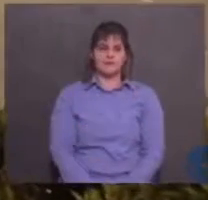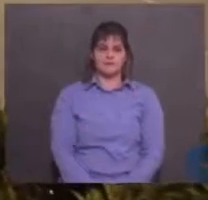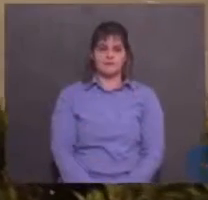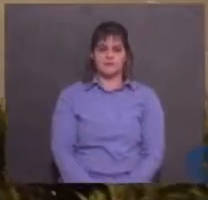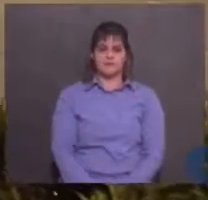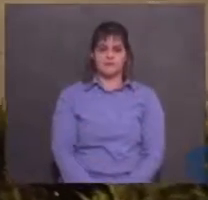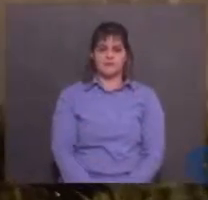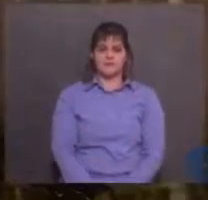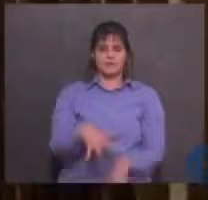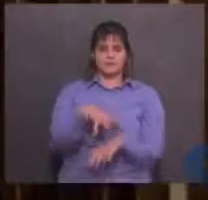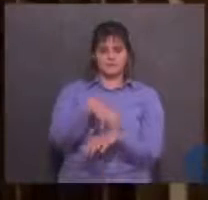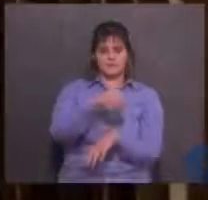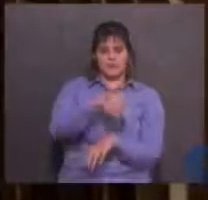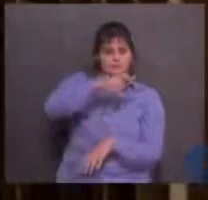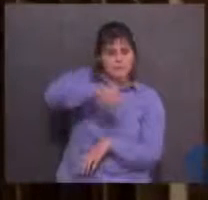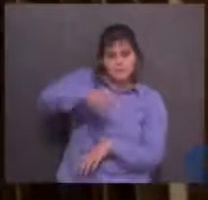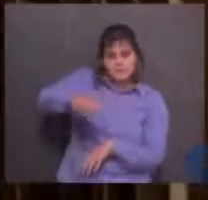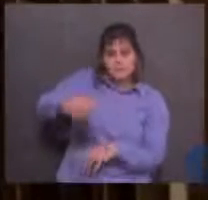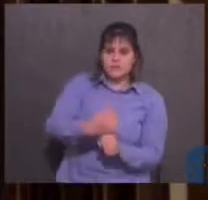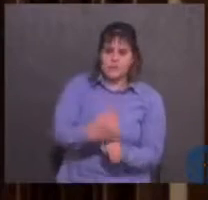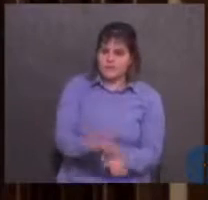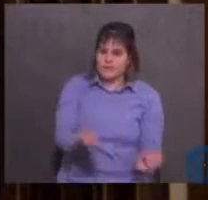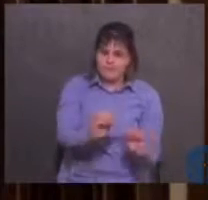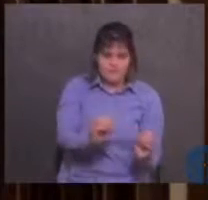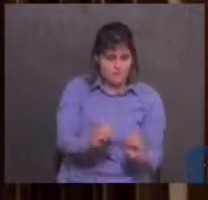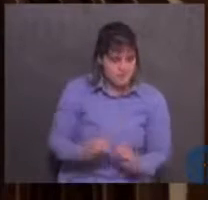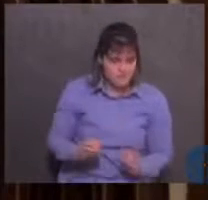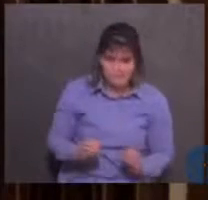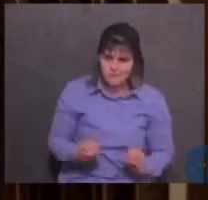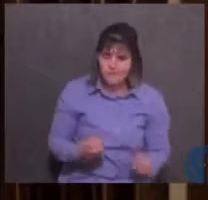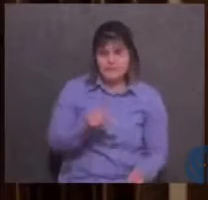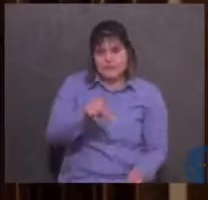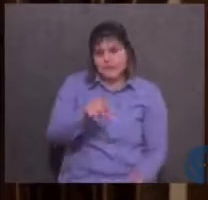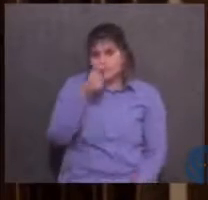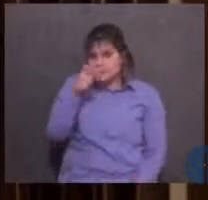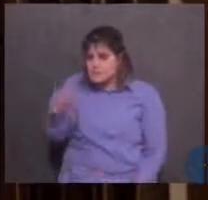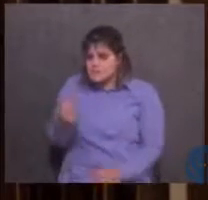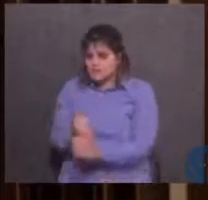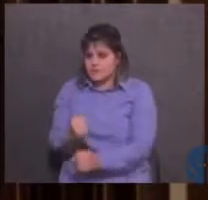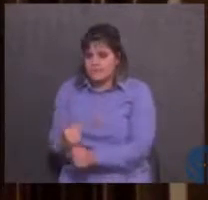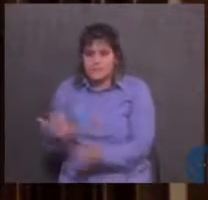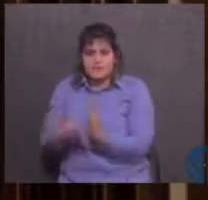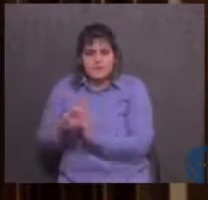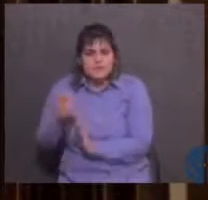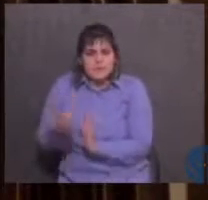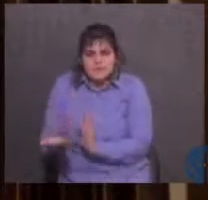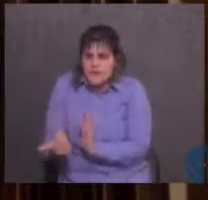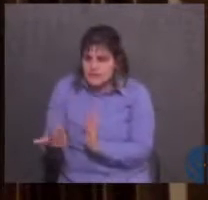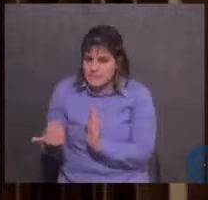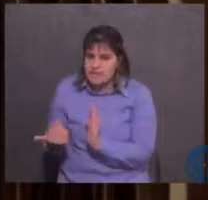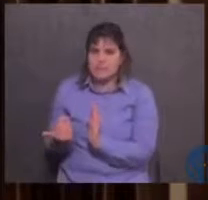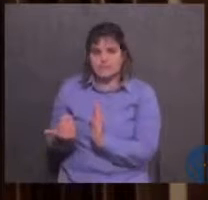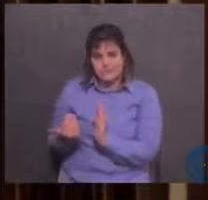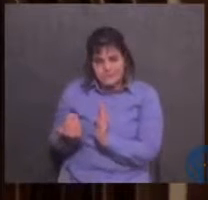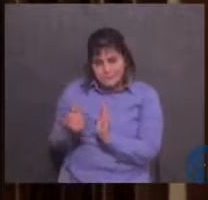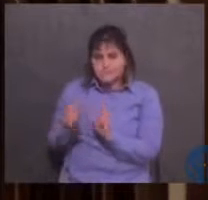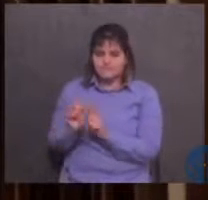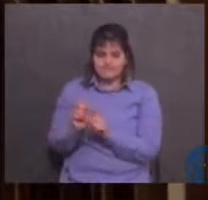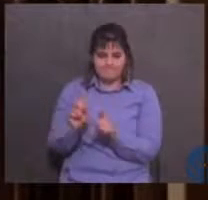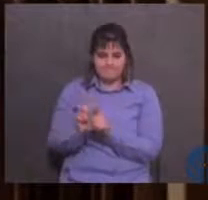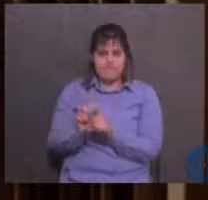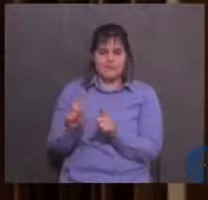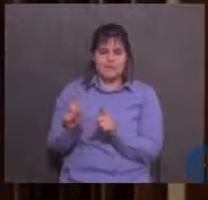nobis. Für alle, die arbeitslos sind oder unter ungerechten Bedingungen arbeiten, um würdige